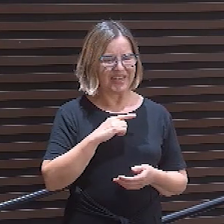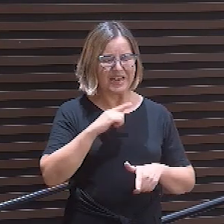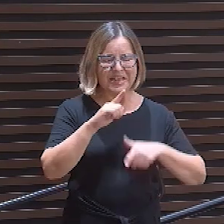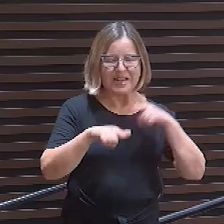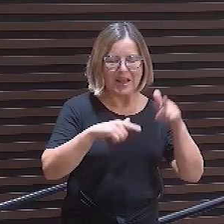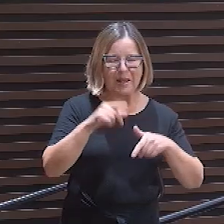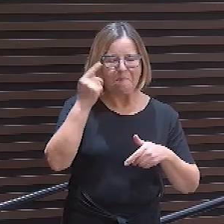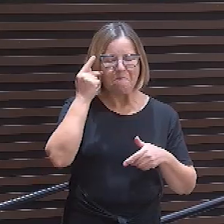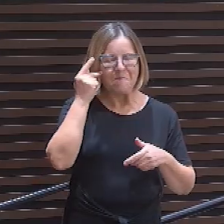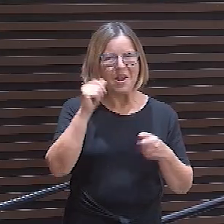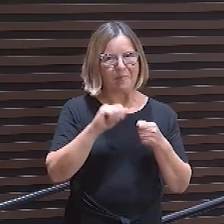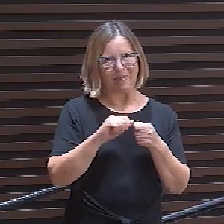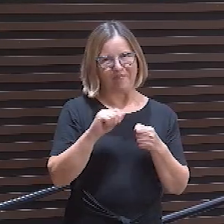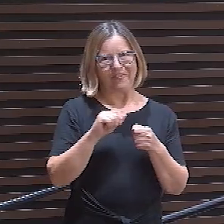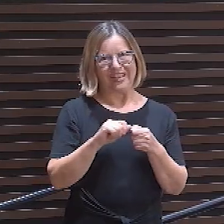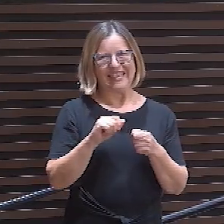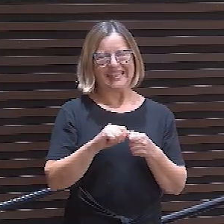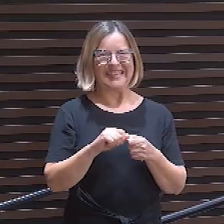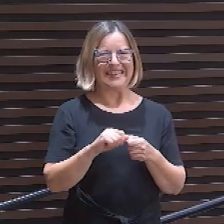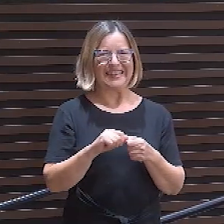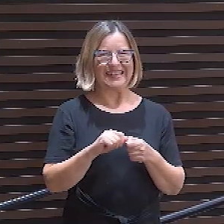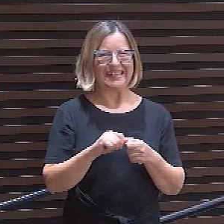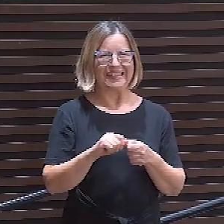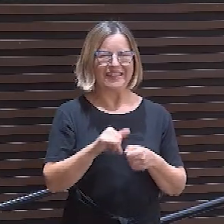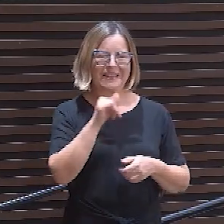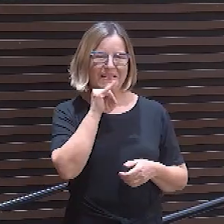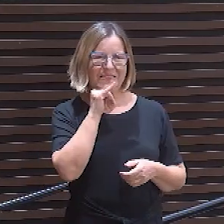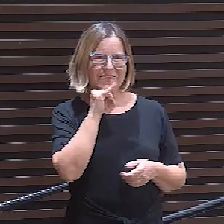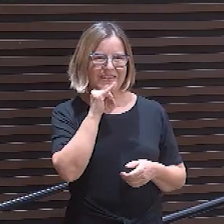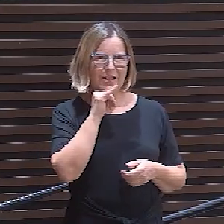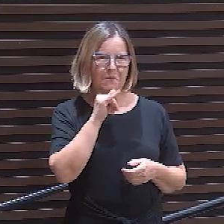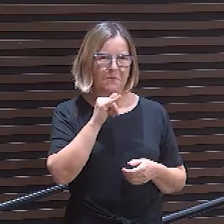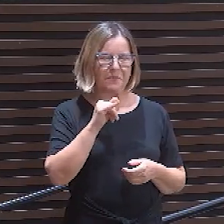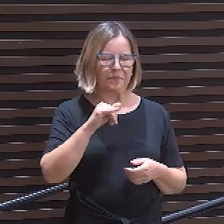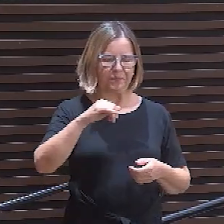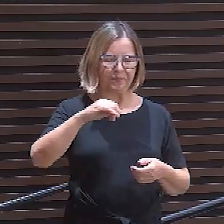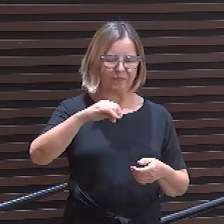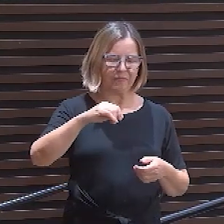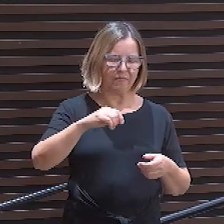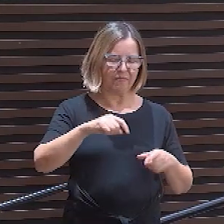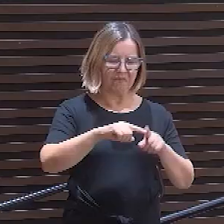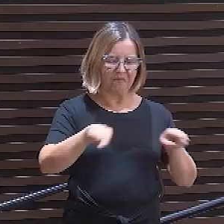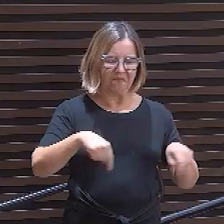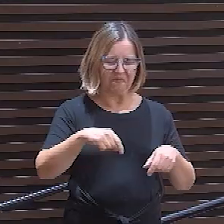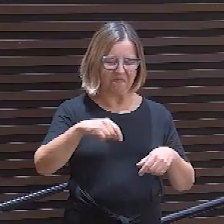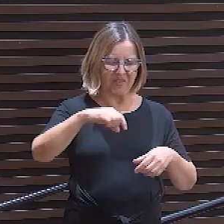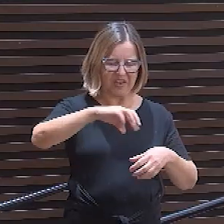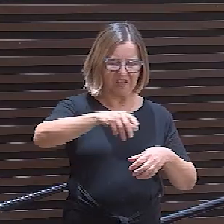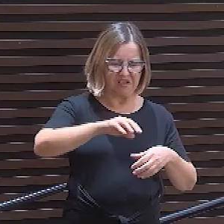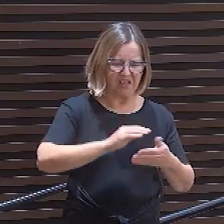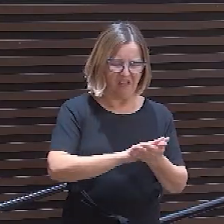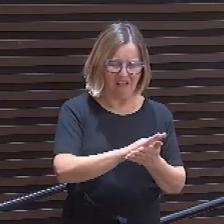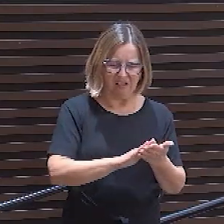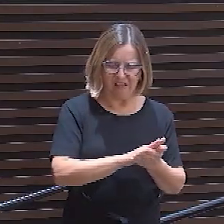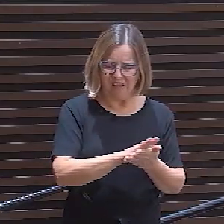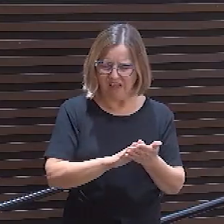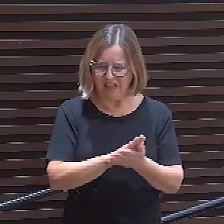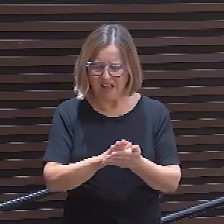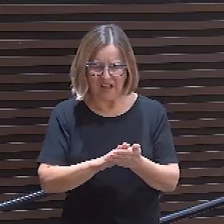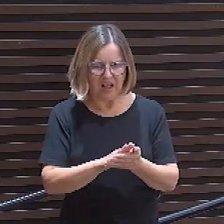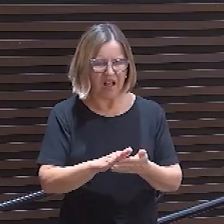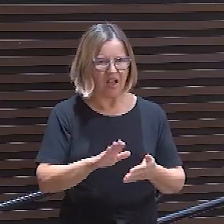louça para lavar e uma casa cheia de toalhas para lavar, ou